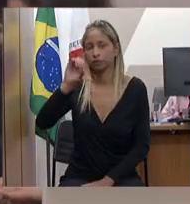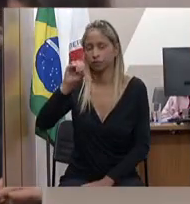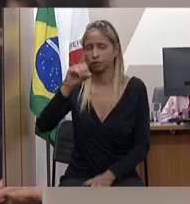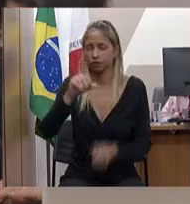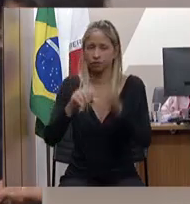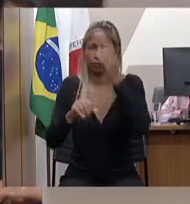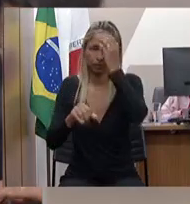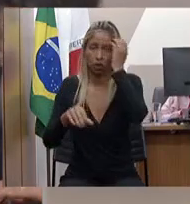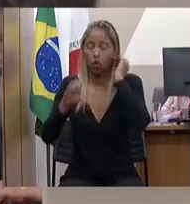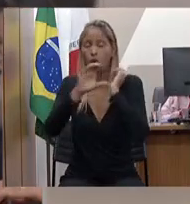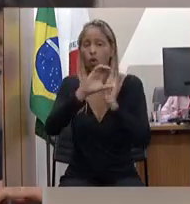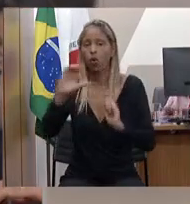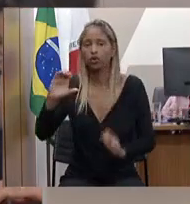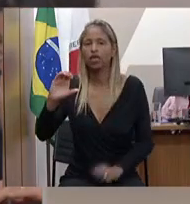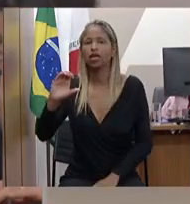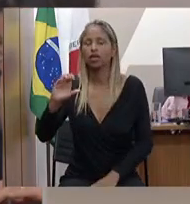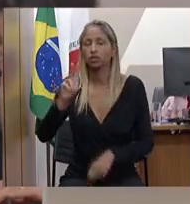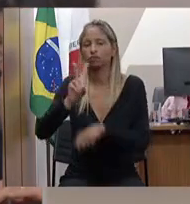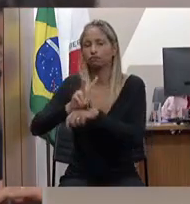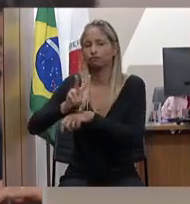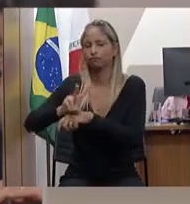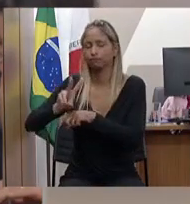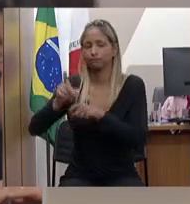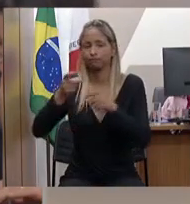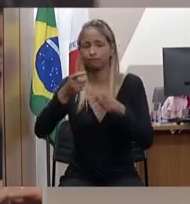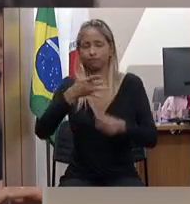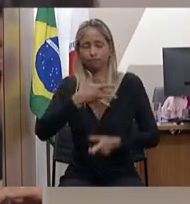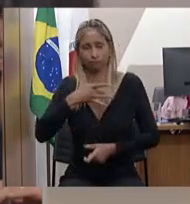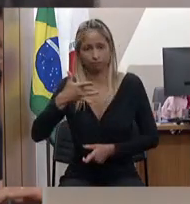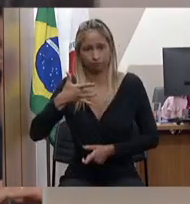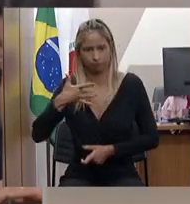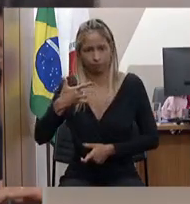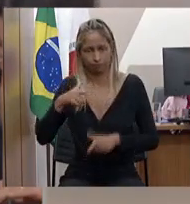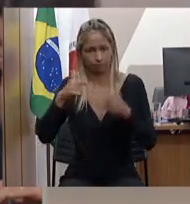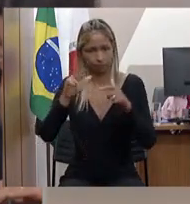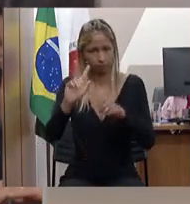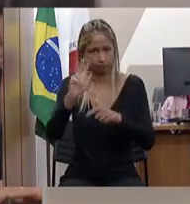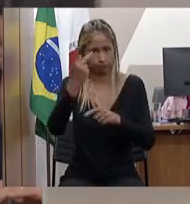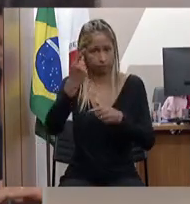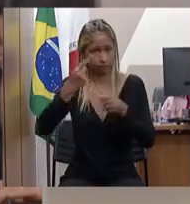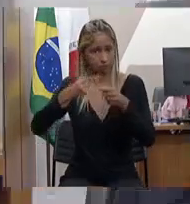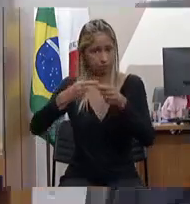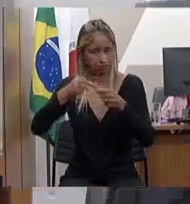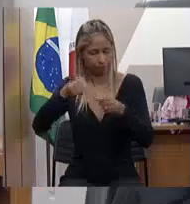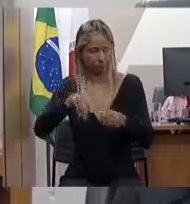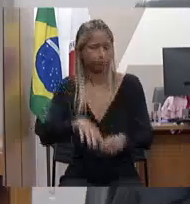que é coordenador do Observatório de saúde dos trabalhadores Belo Horizonte